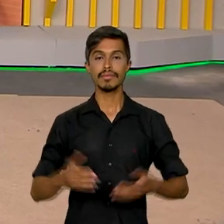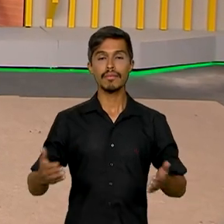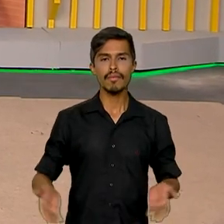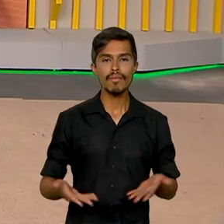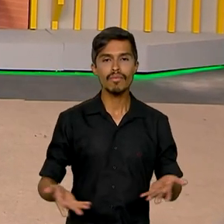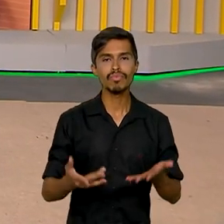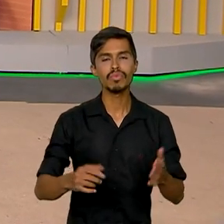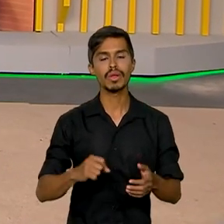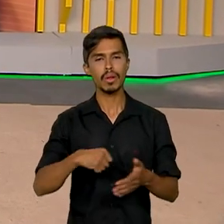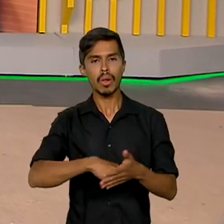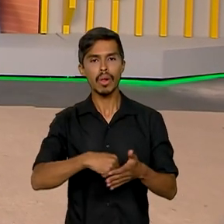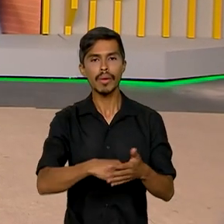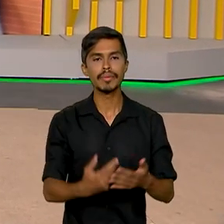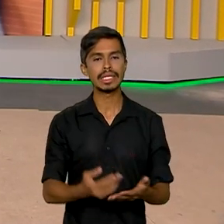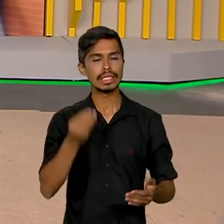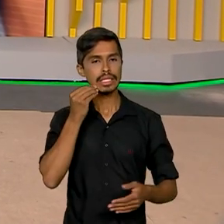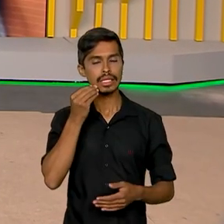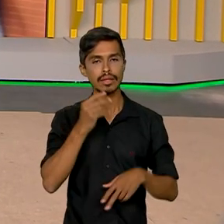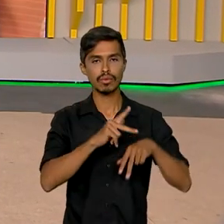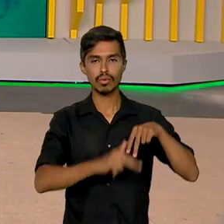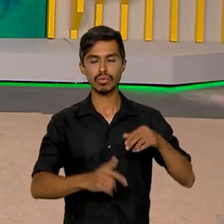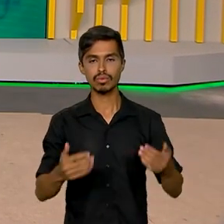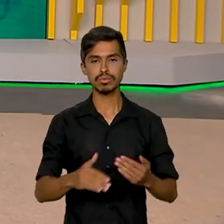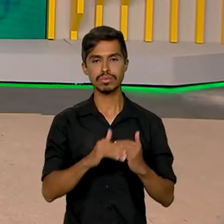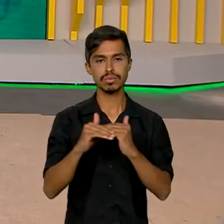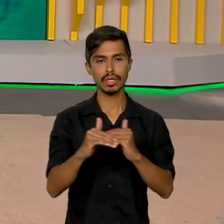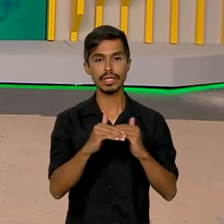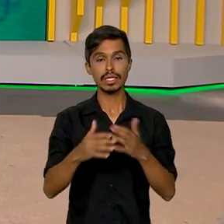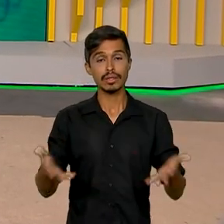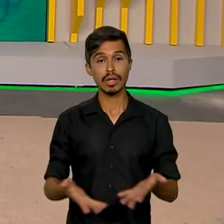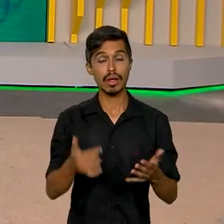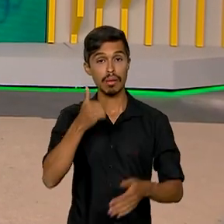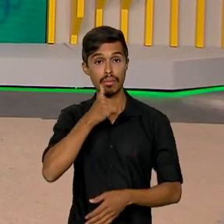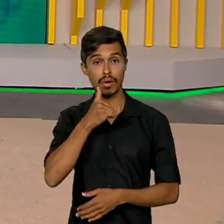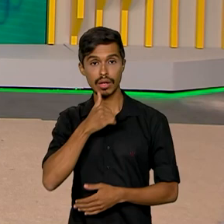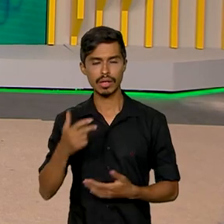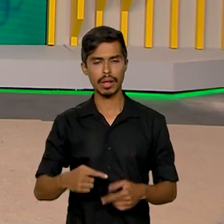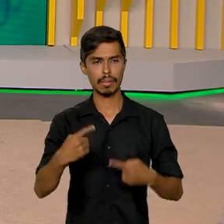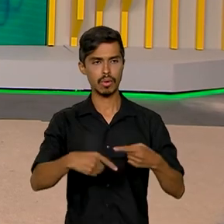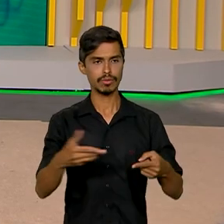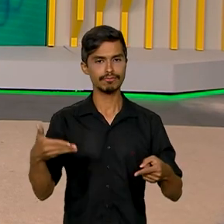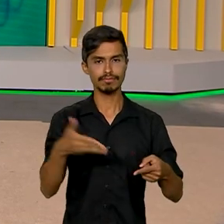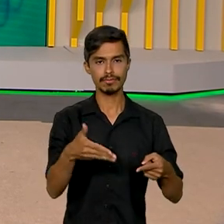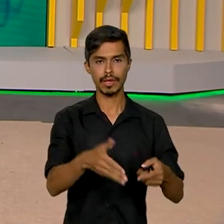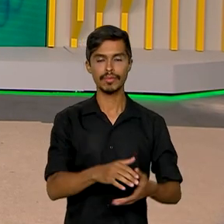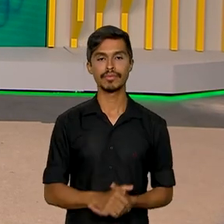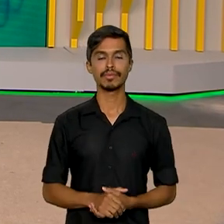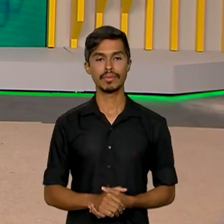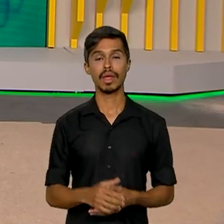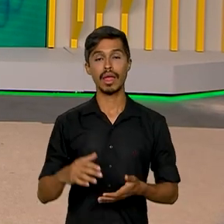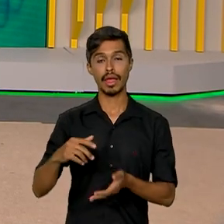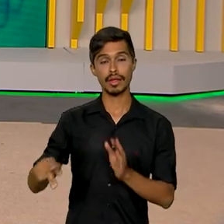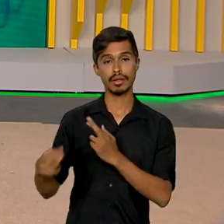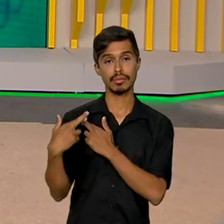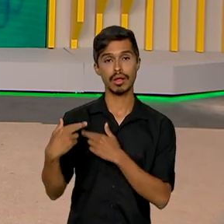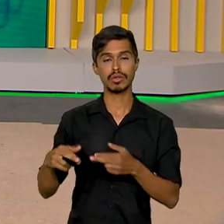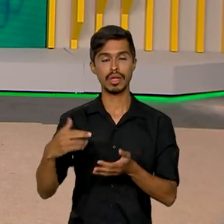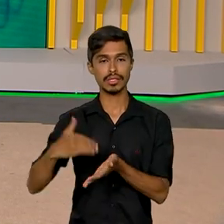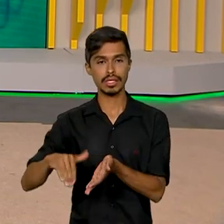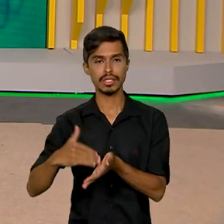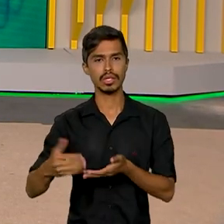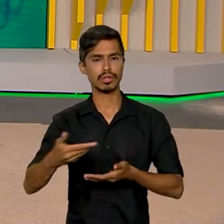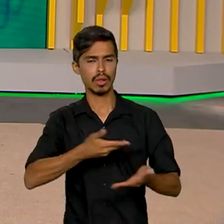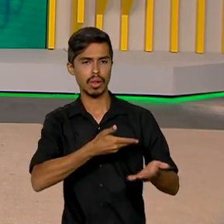Promover ações para a igualdade de gênero e incentivar a presença de mulheres na política são tarefas da Secretaria de